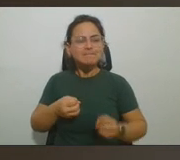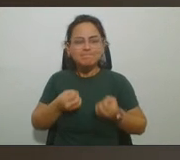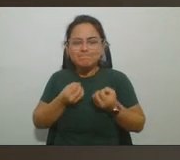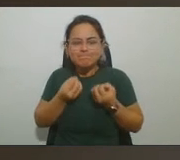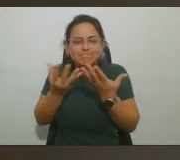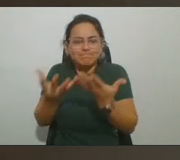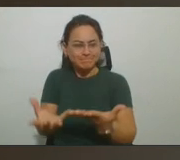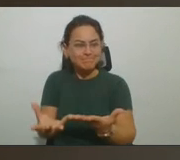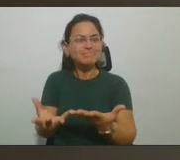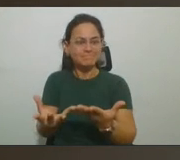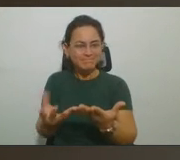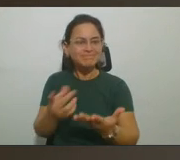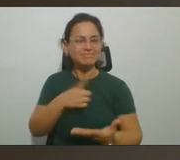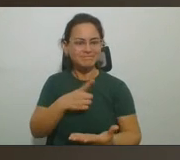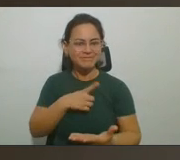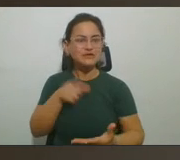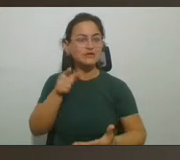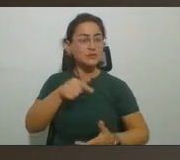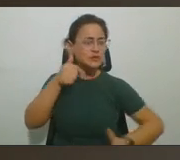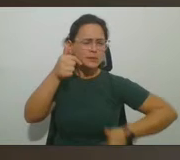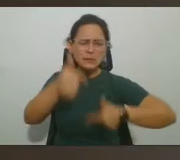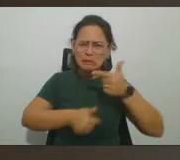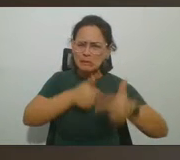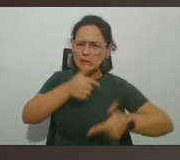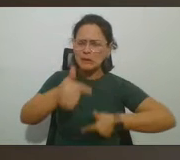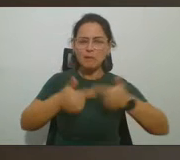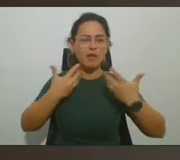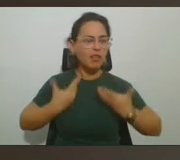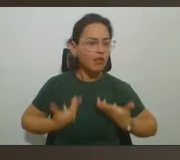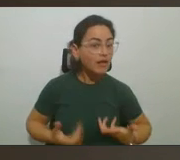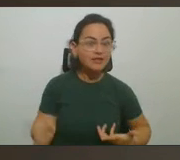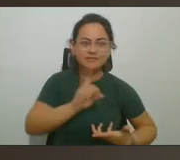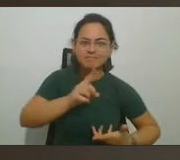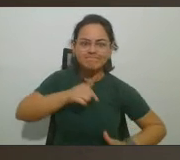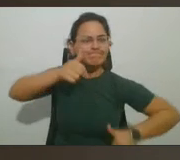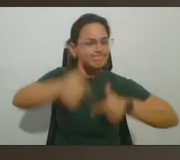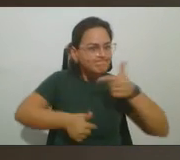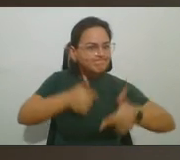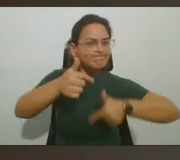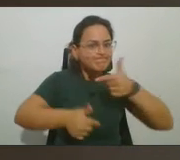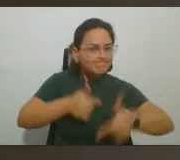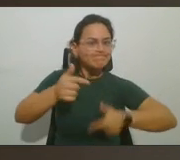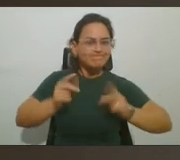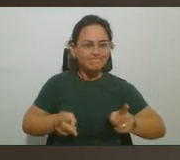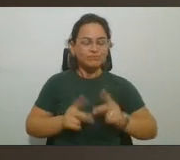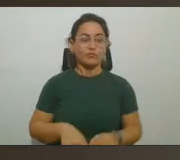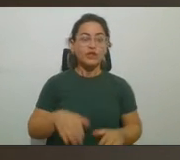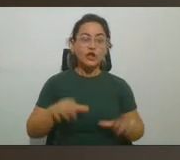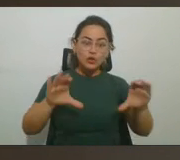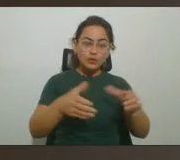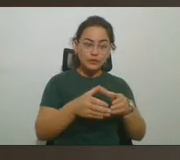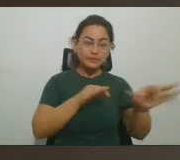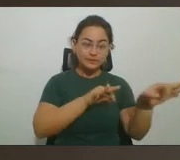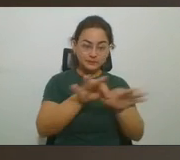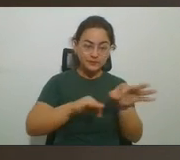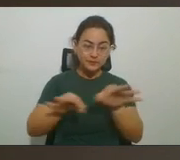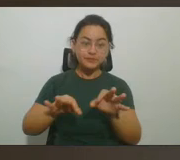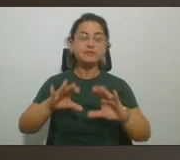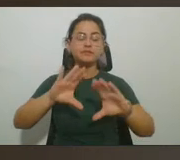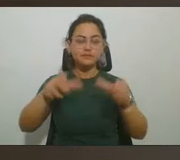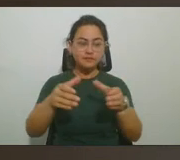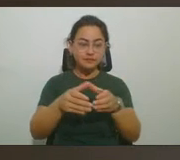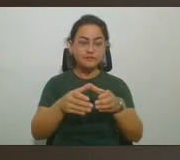aqui o incansável trabalho dos membros da comissão organizadora, da comissão científica, das subcomissões